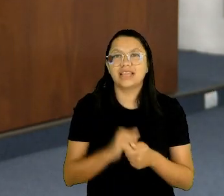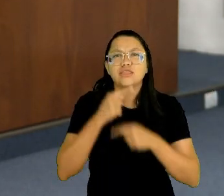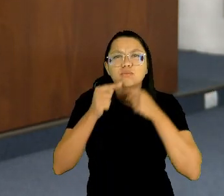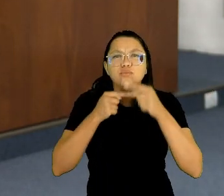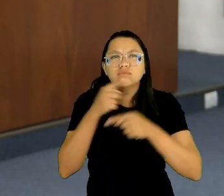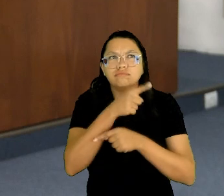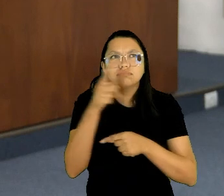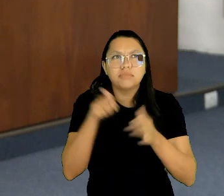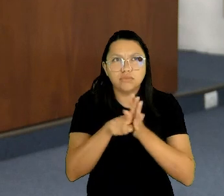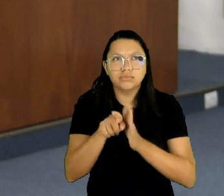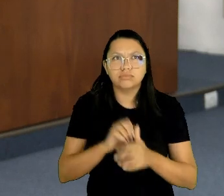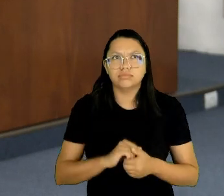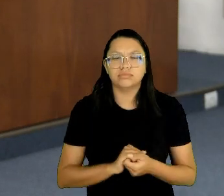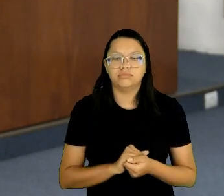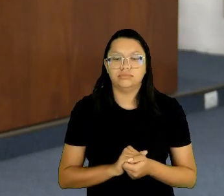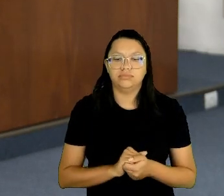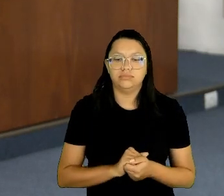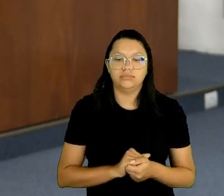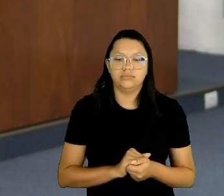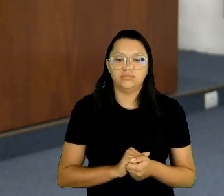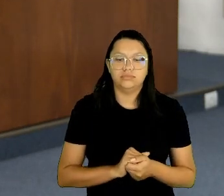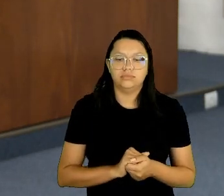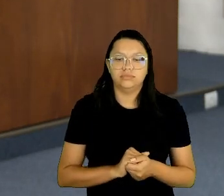Acho que é isso. Se alguém tiver alguma pergunta.